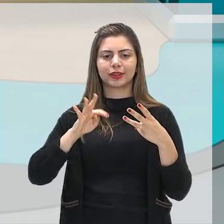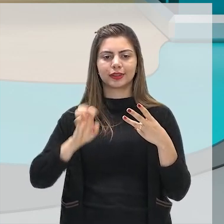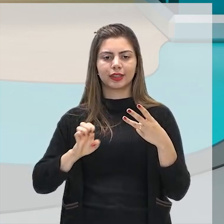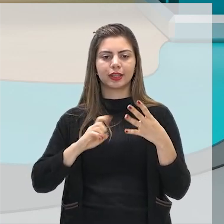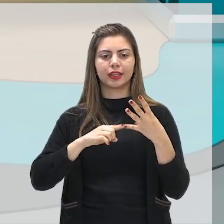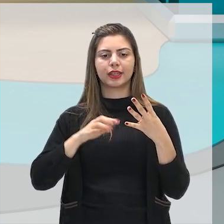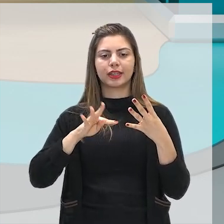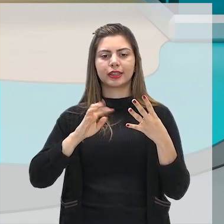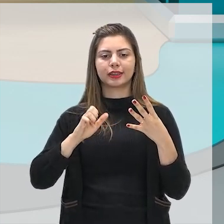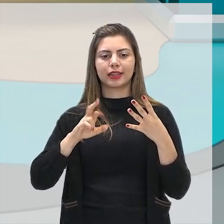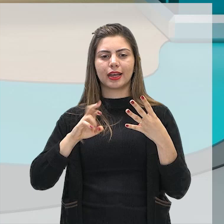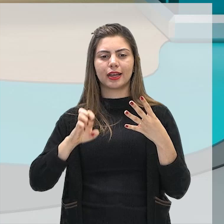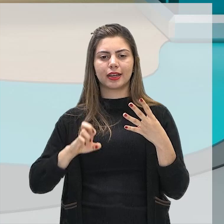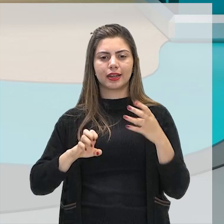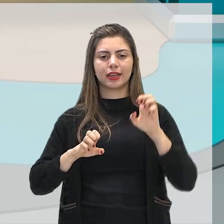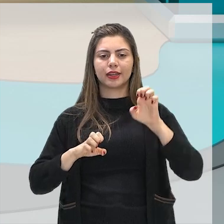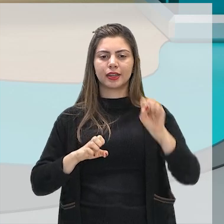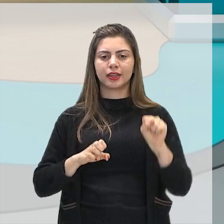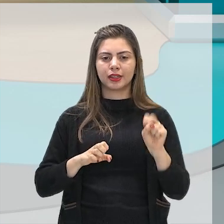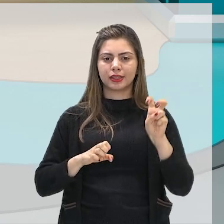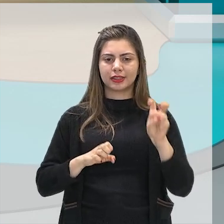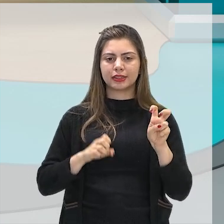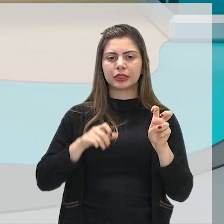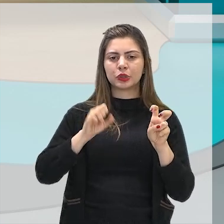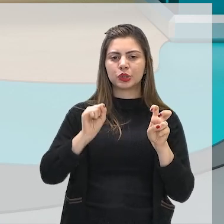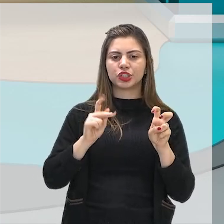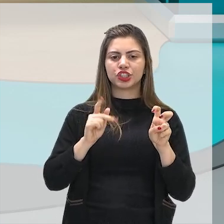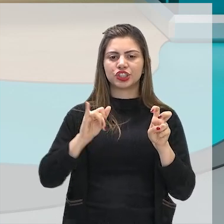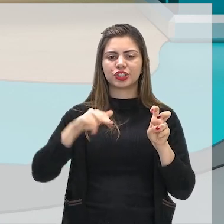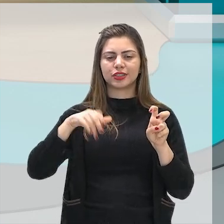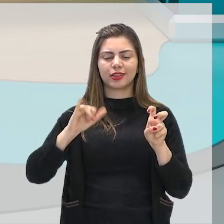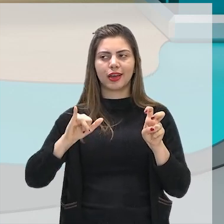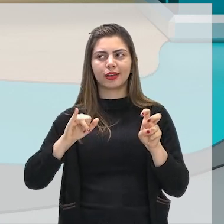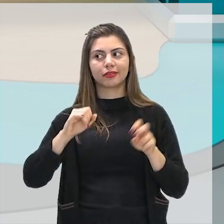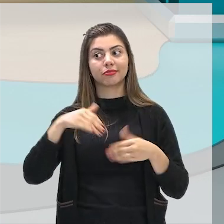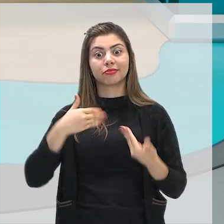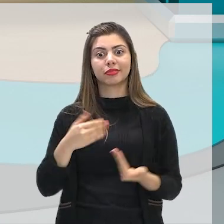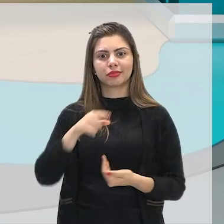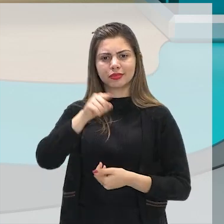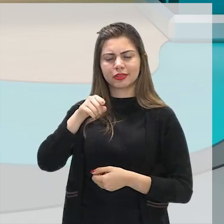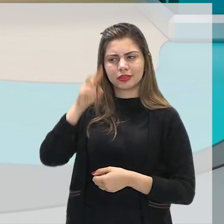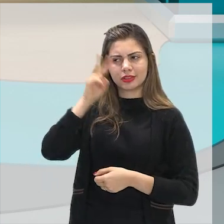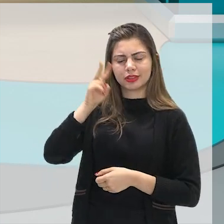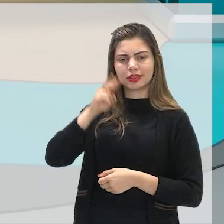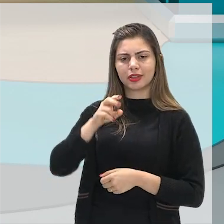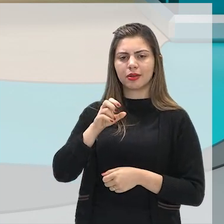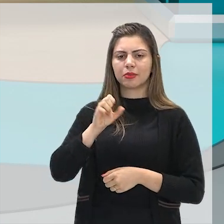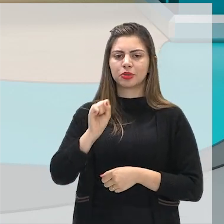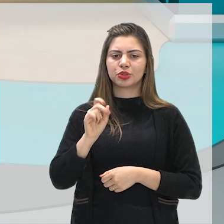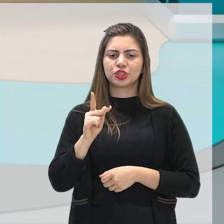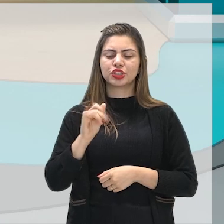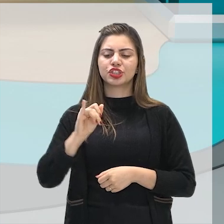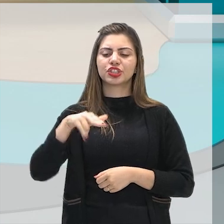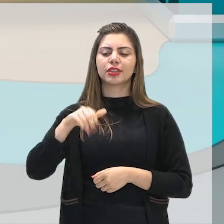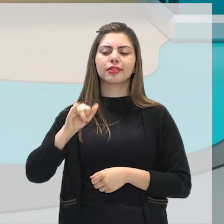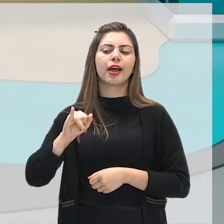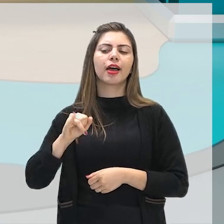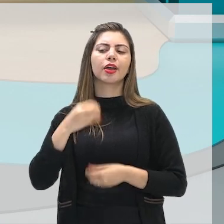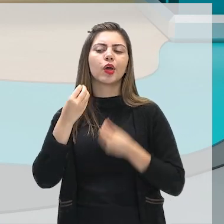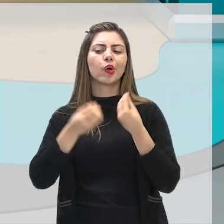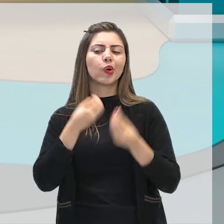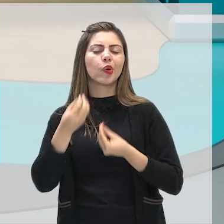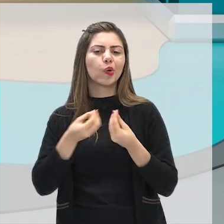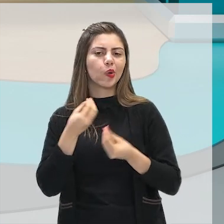Shinai. E falando na Shinai, vocês lembram como ela é é feita? Vamos